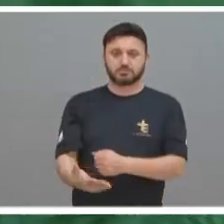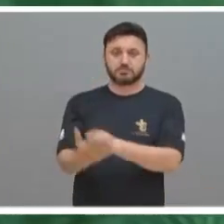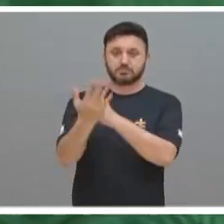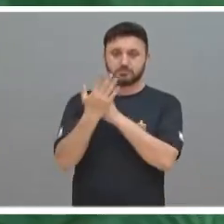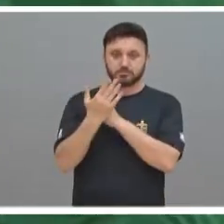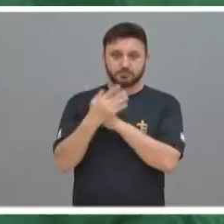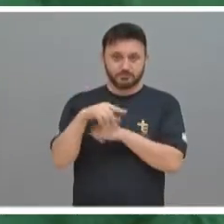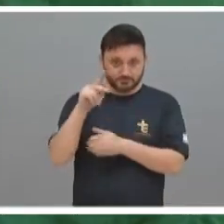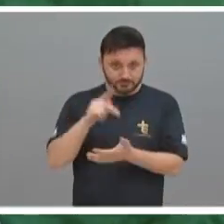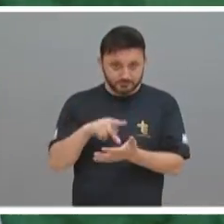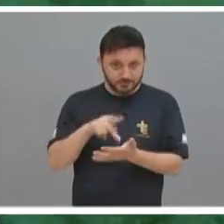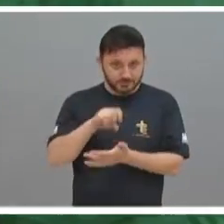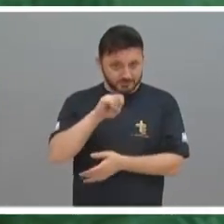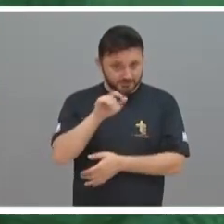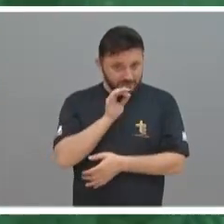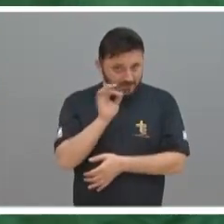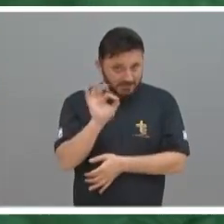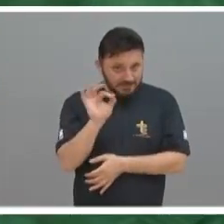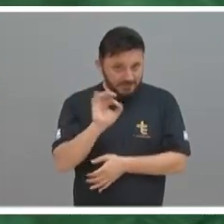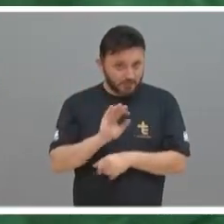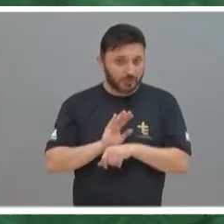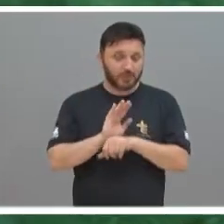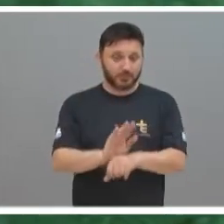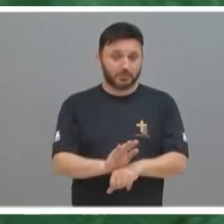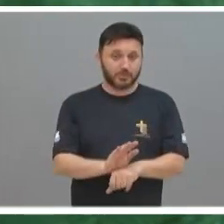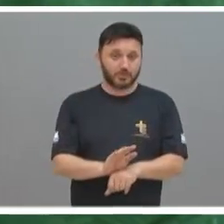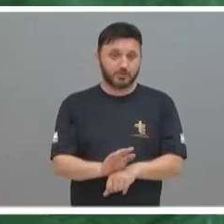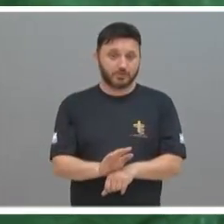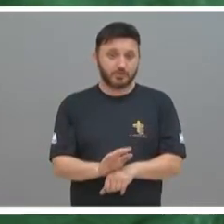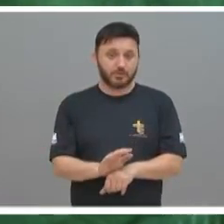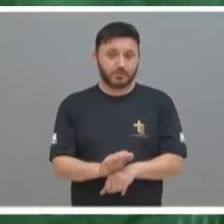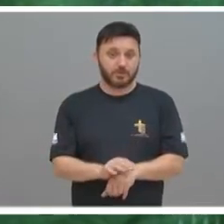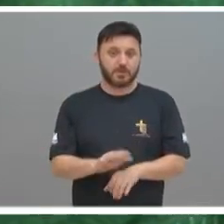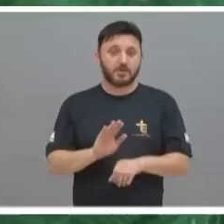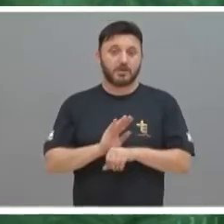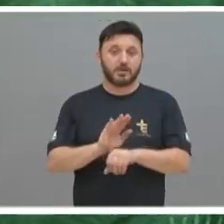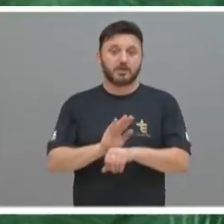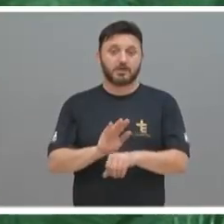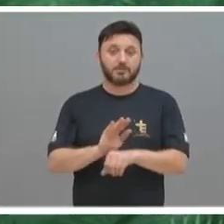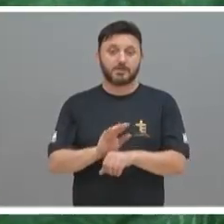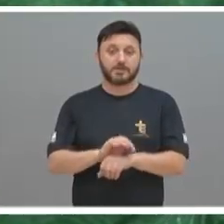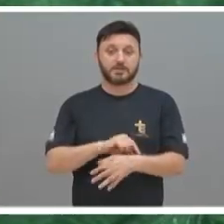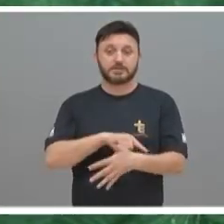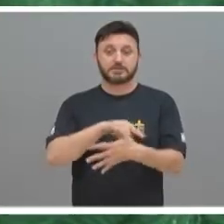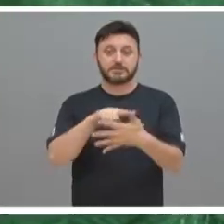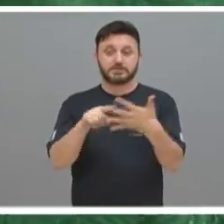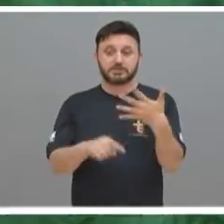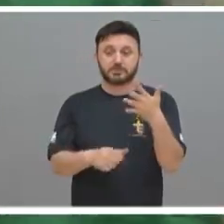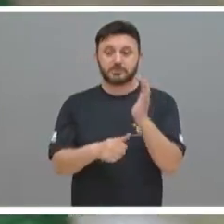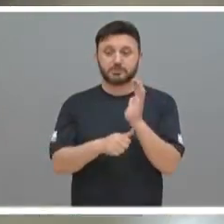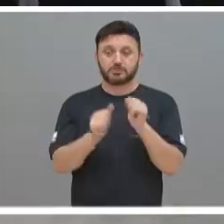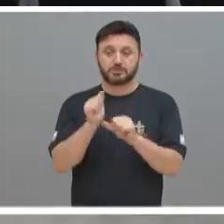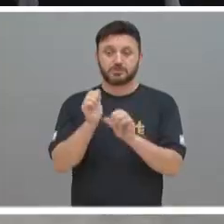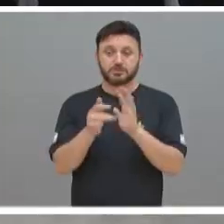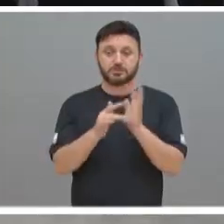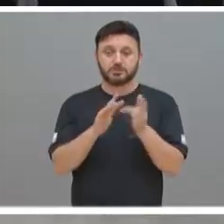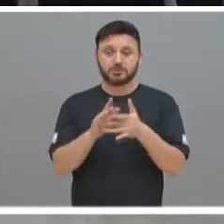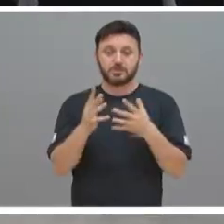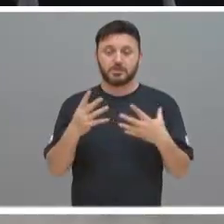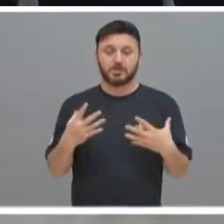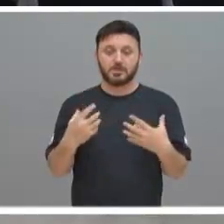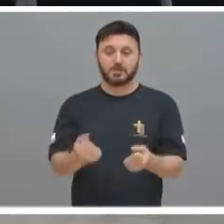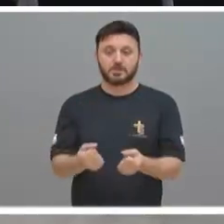é verdade, se você não colaborou, comece. A campanha das cinco chagas de Nosso Senhor vai